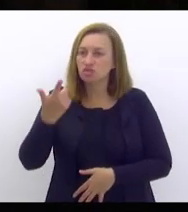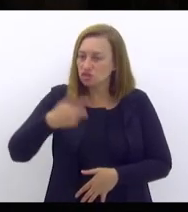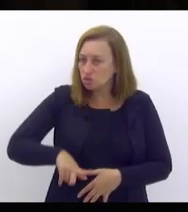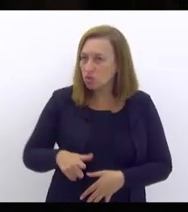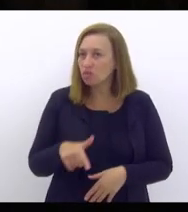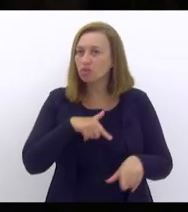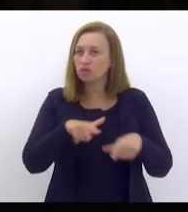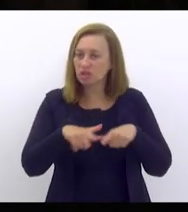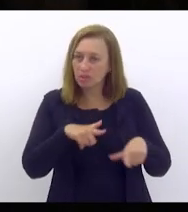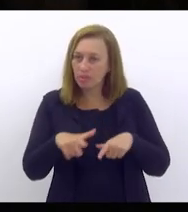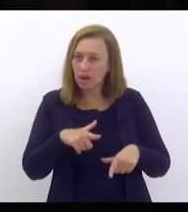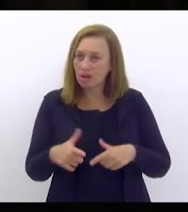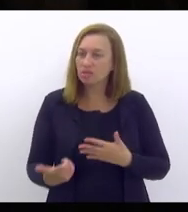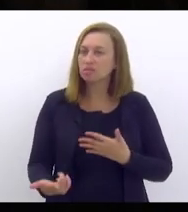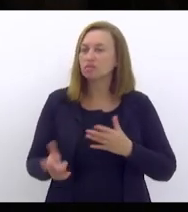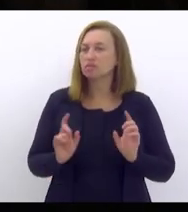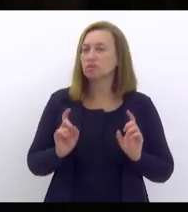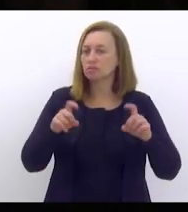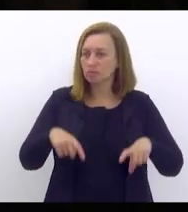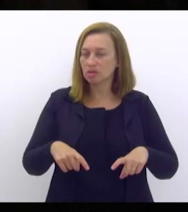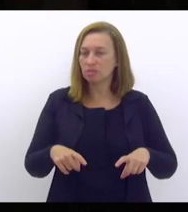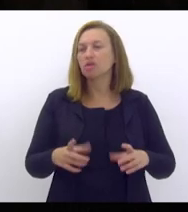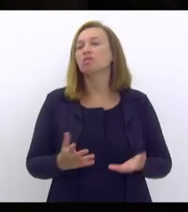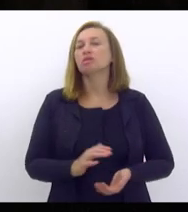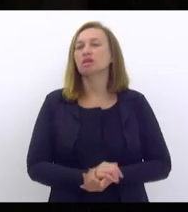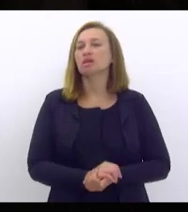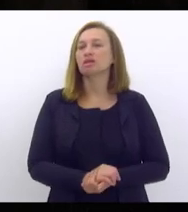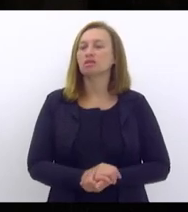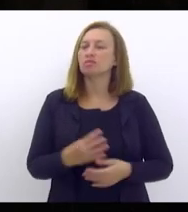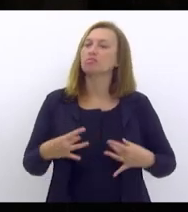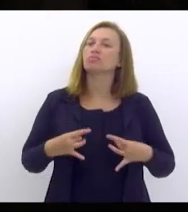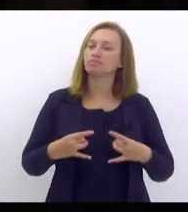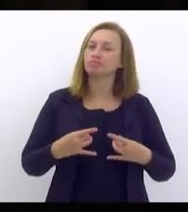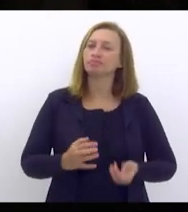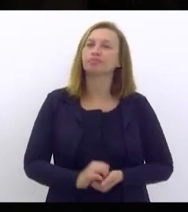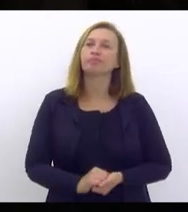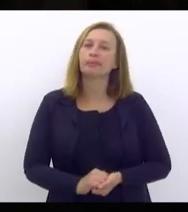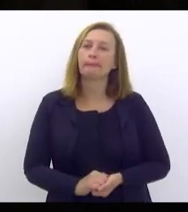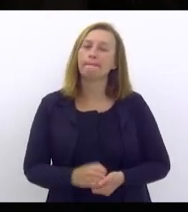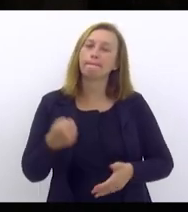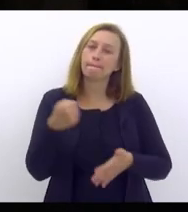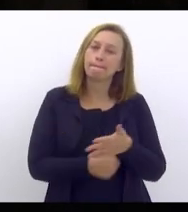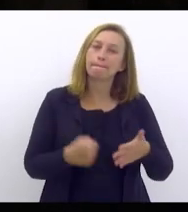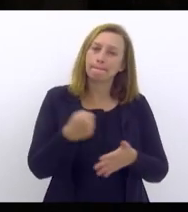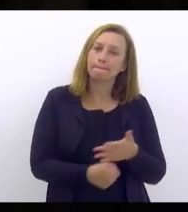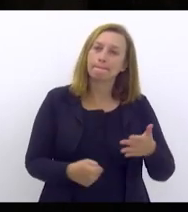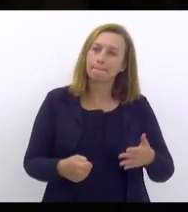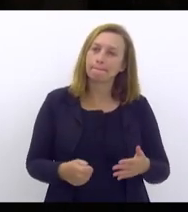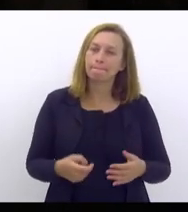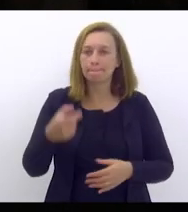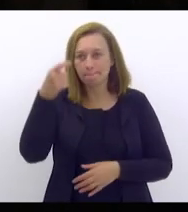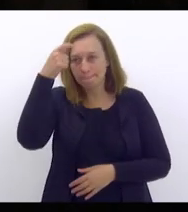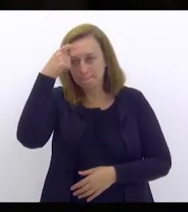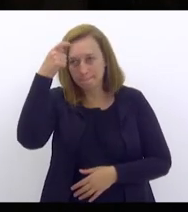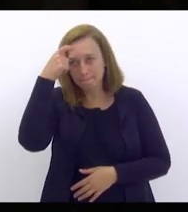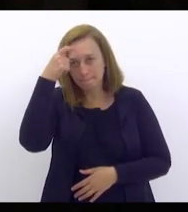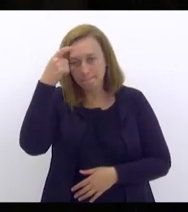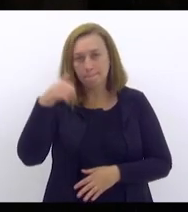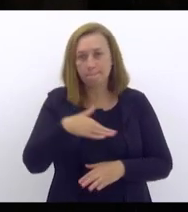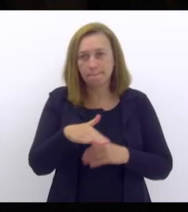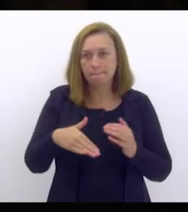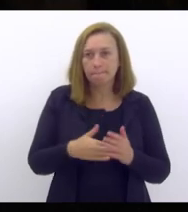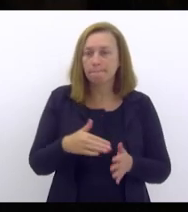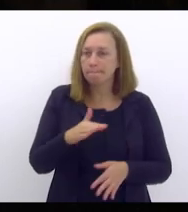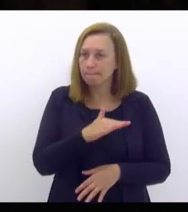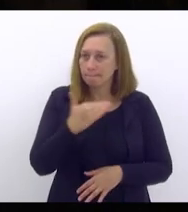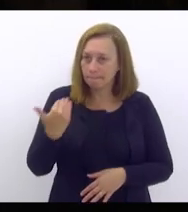o trabalho do Parlamento à disposição. Estamos incansavelmente em luta para que tanto a memória daquelas e daqueles que